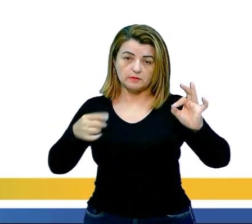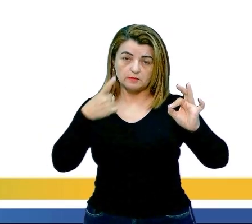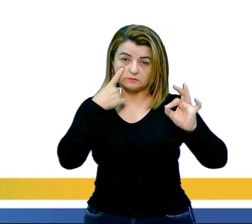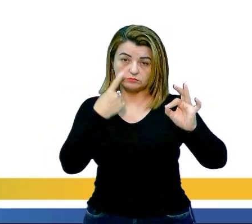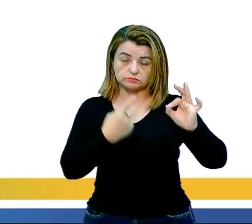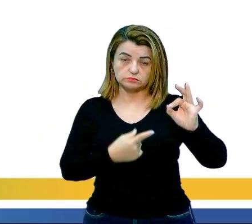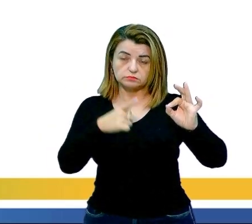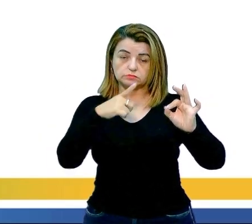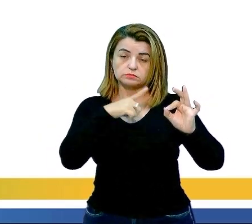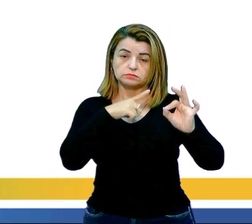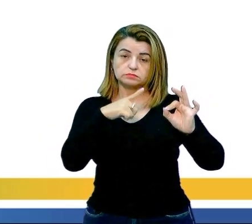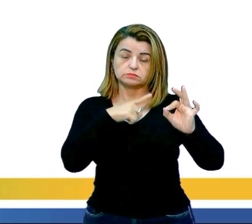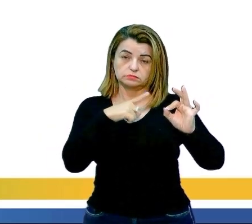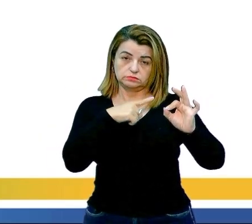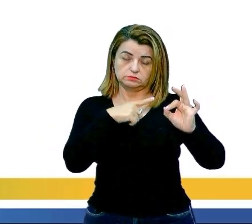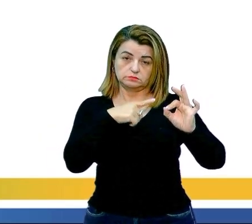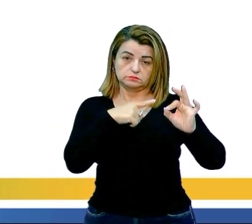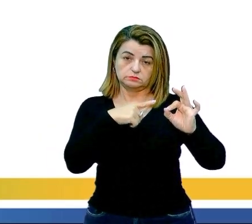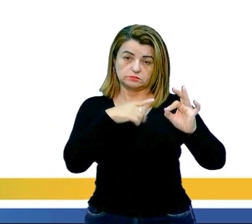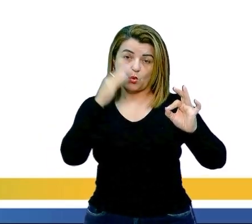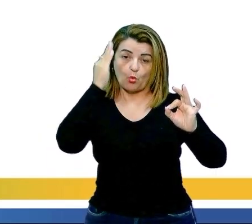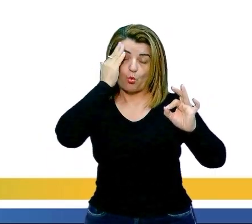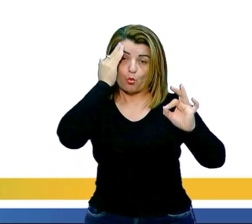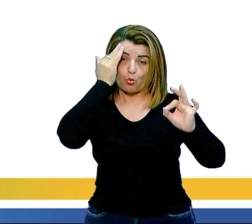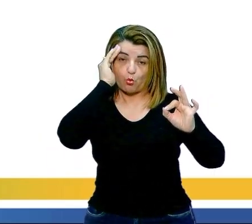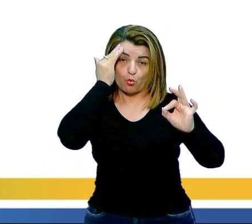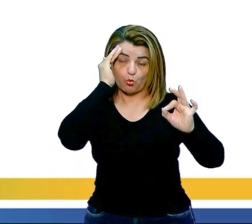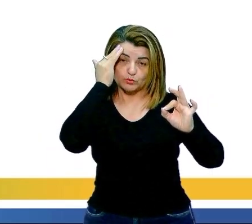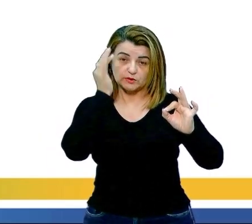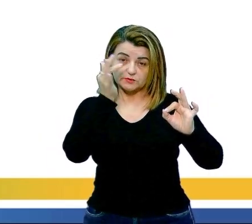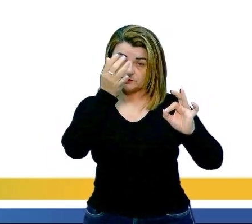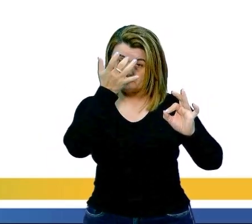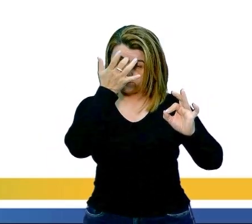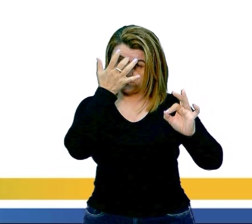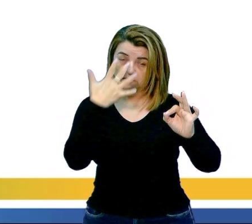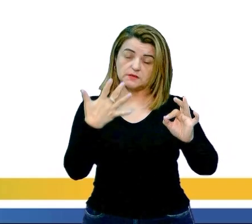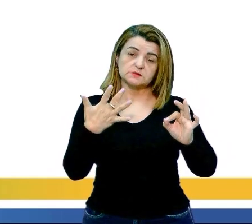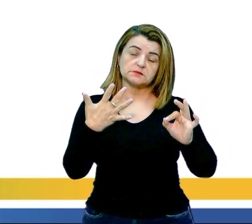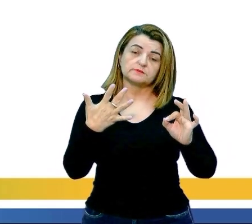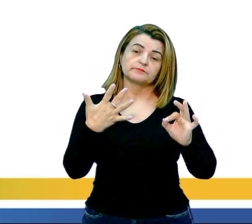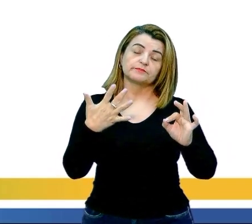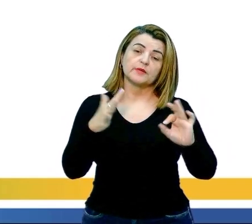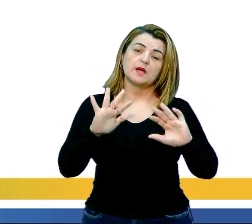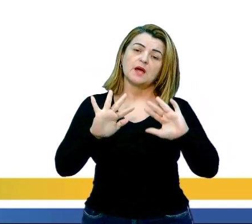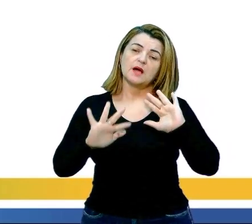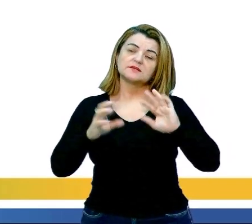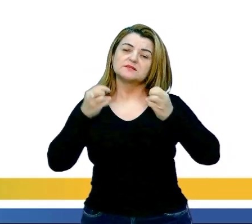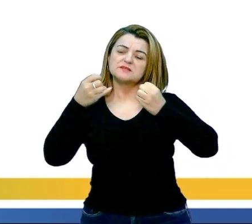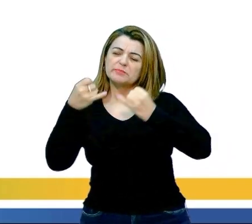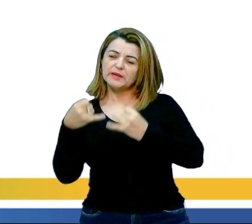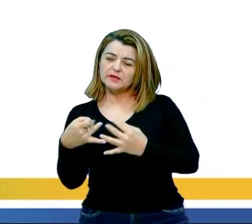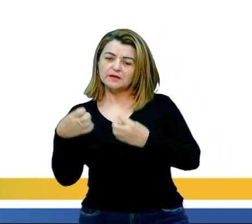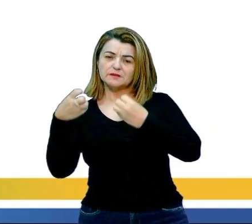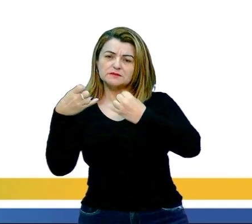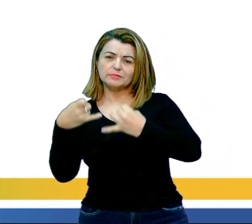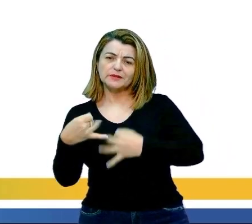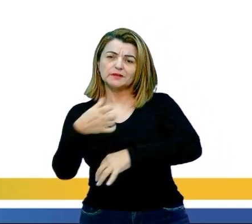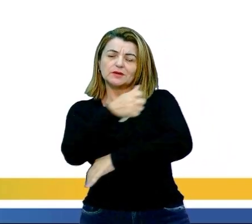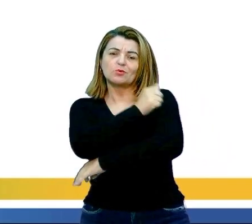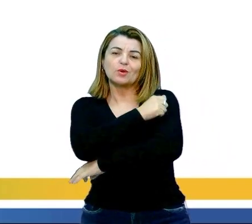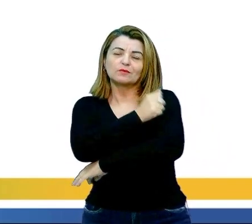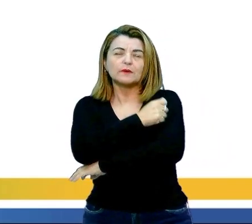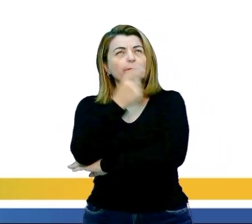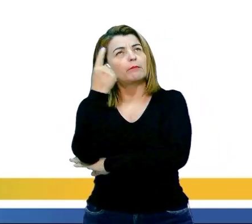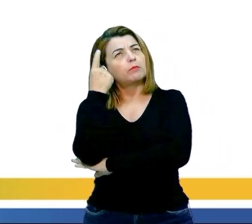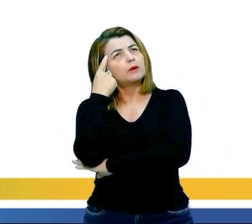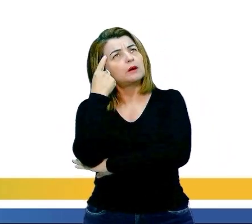vocês tenham um entendimento mais fácil. Às vezes a gente fala, o aluno fica pensando, mas